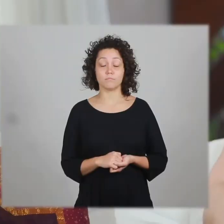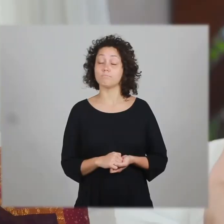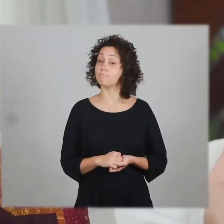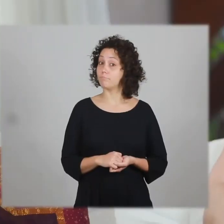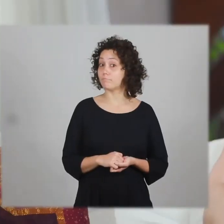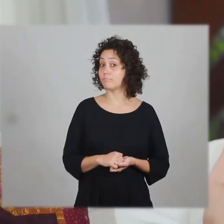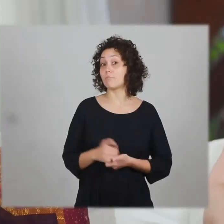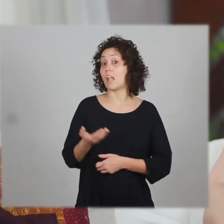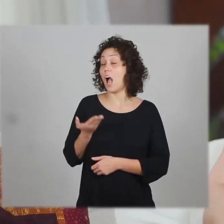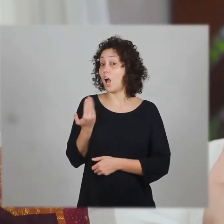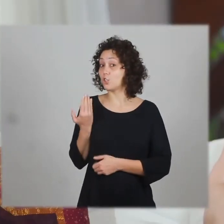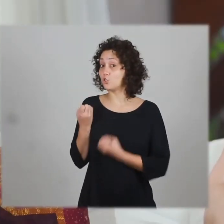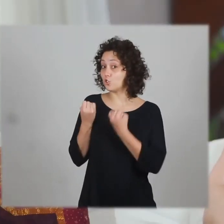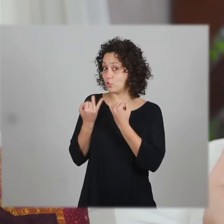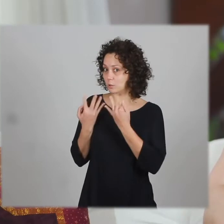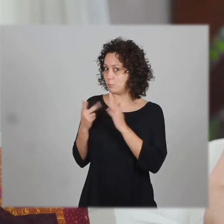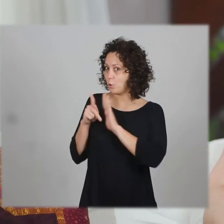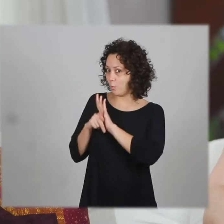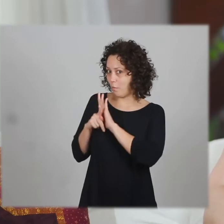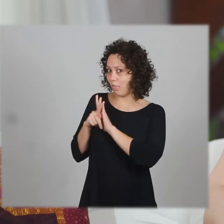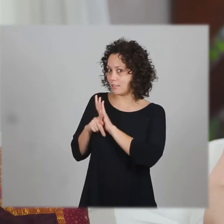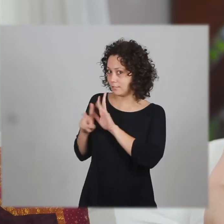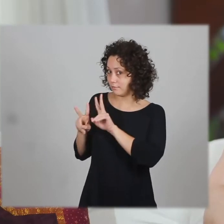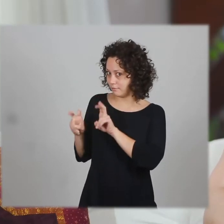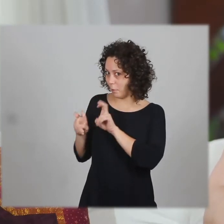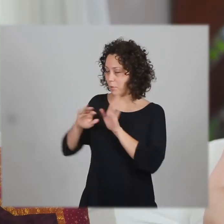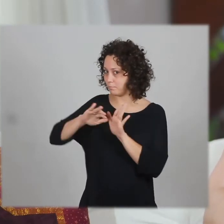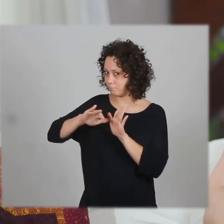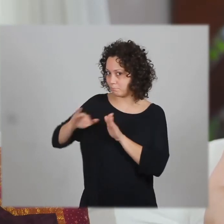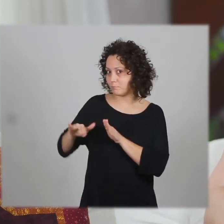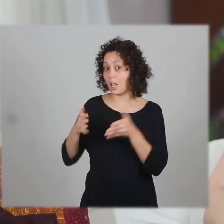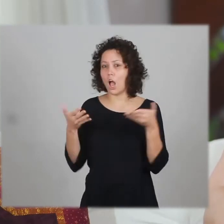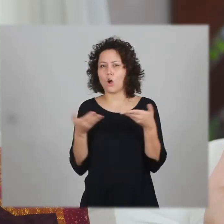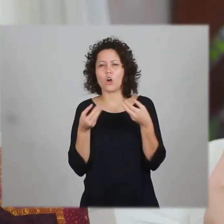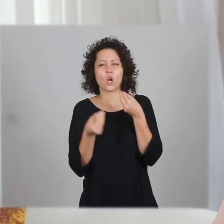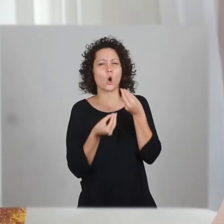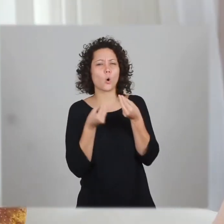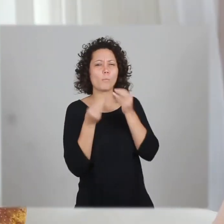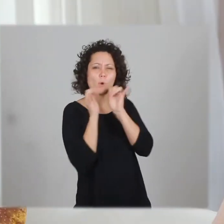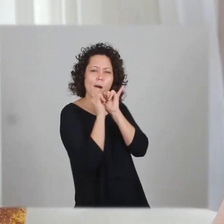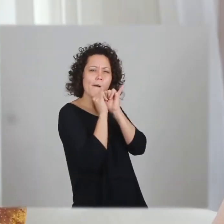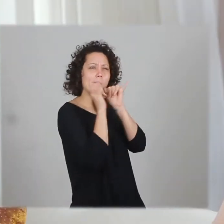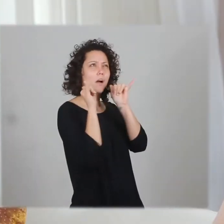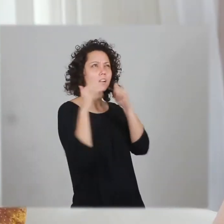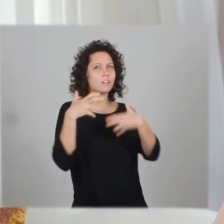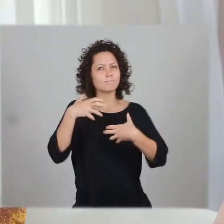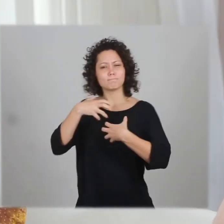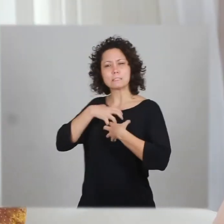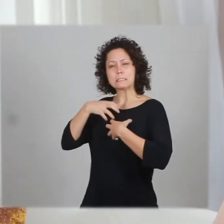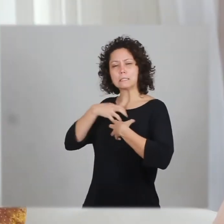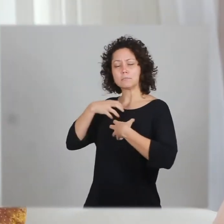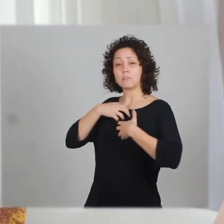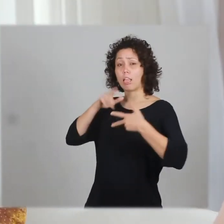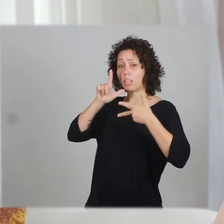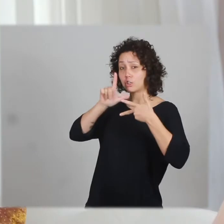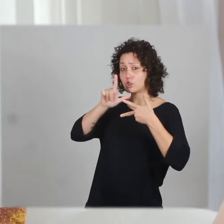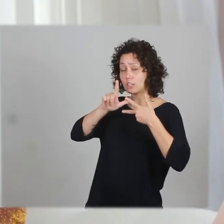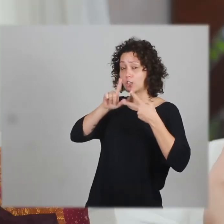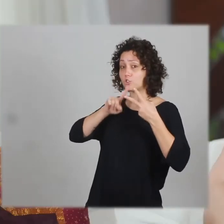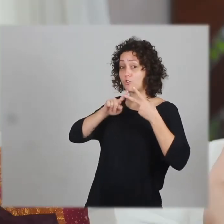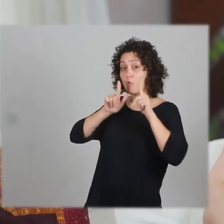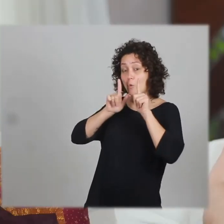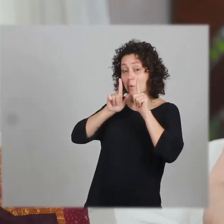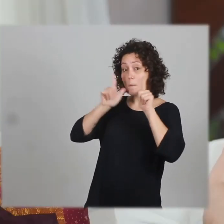Bom, a gente falou antes sobre as pesquisas e agora a gente vai falar como as campanhas podem sensibilizar tanto o legislativo quanto a imprensa e a